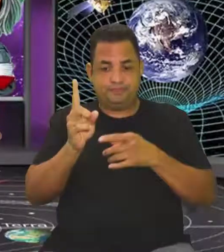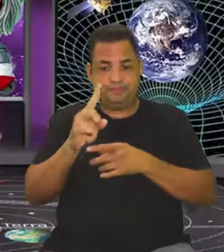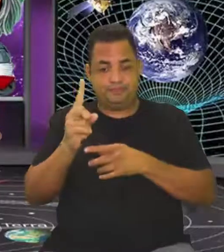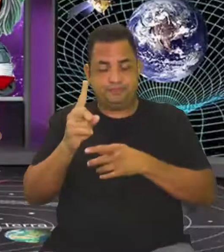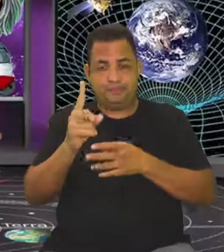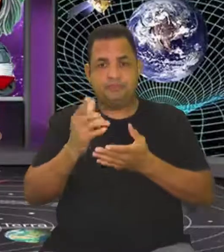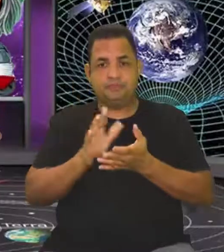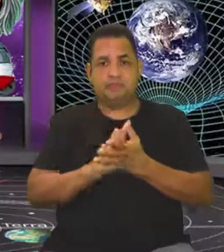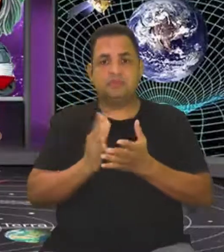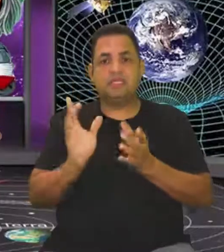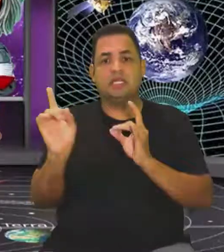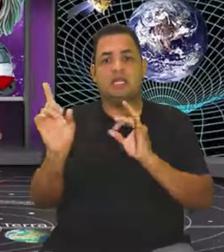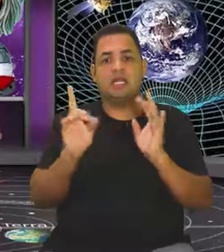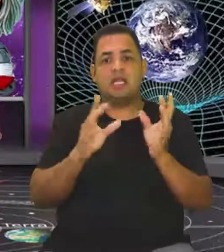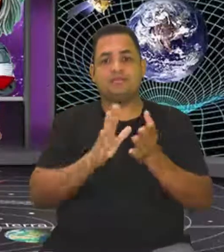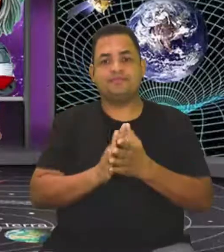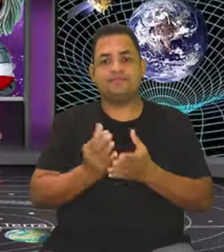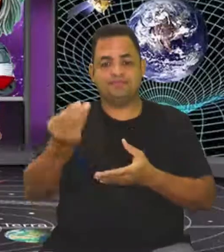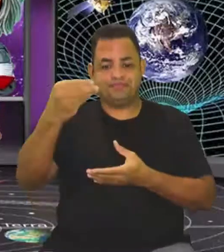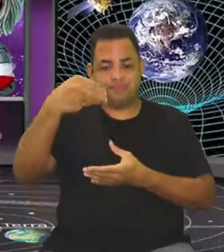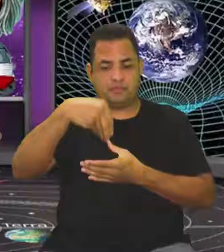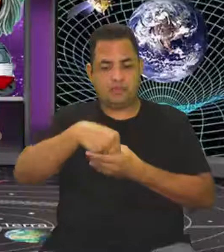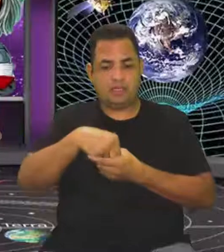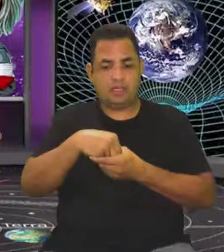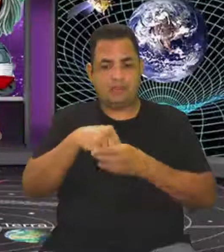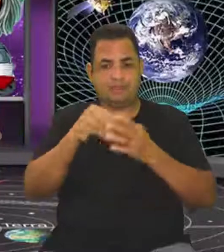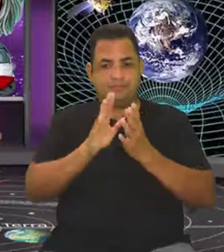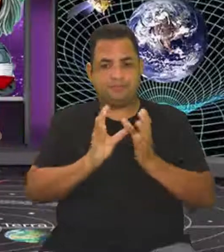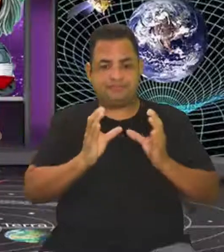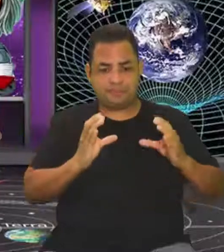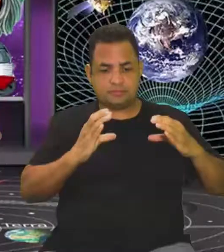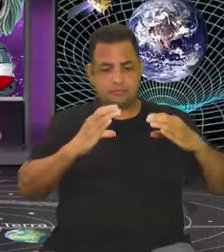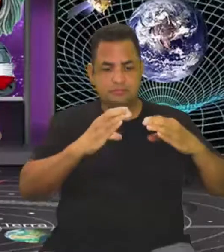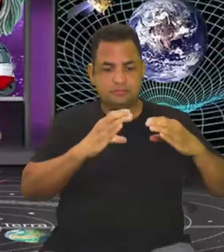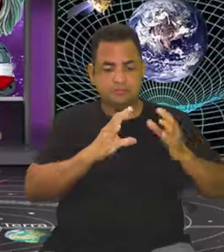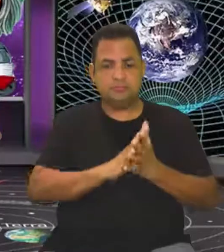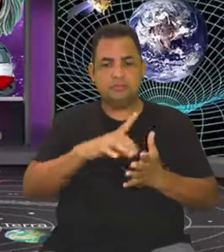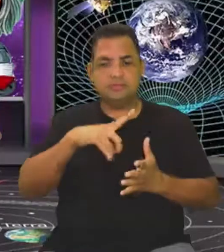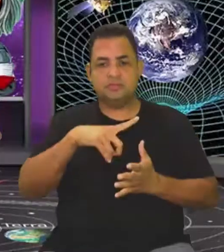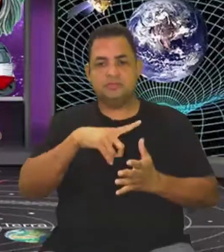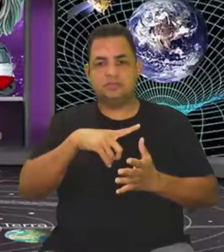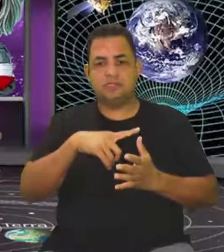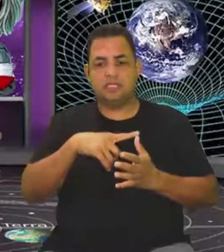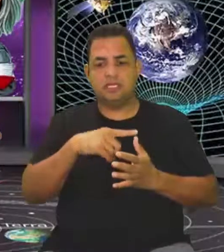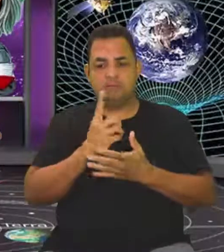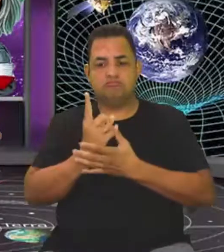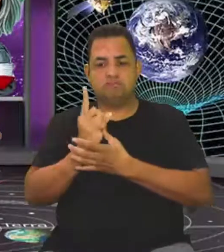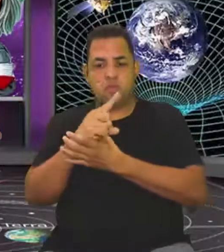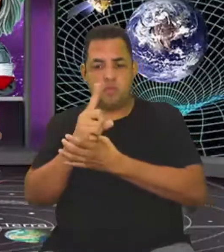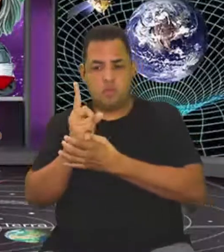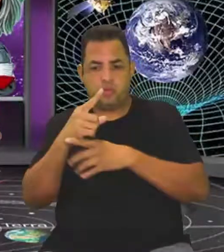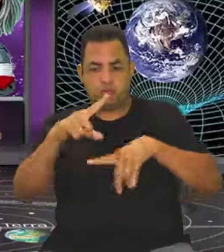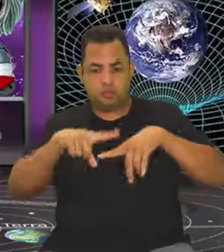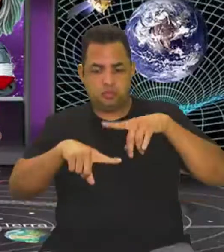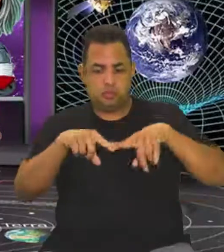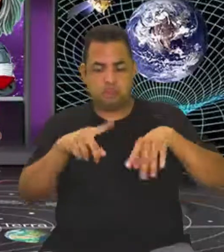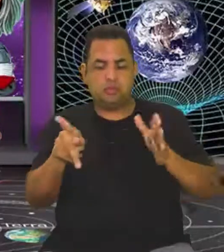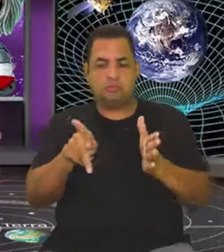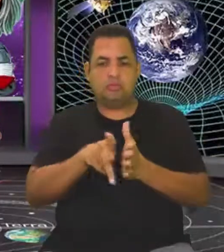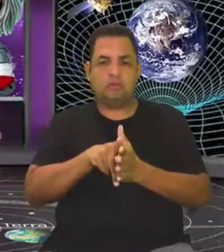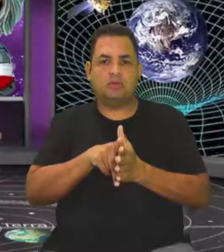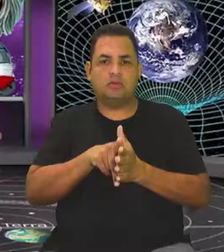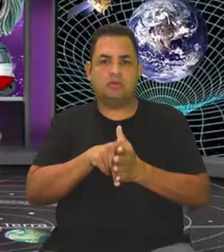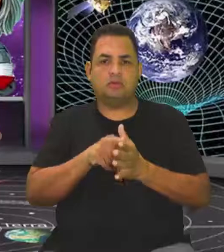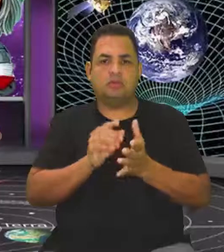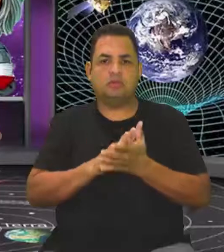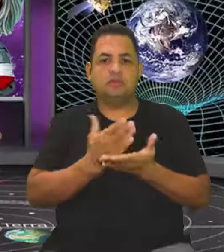grandeza física dessa dentro de um circuito tem um medidor específico, tá bom? E nós vamos começar a